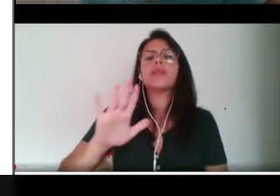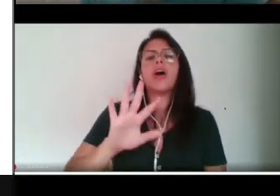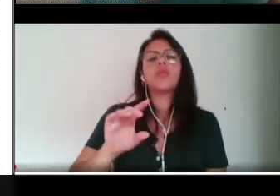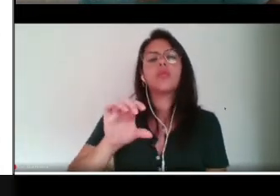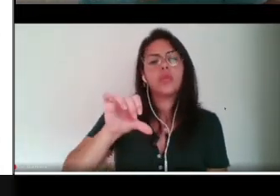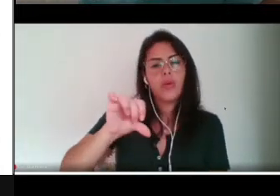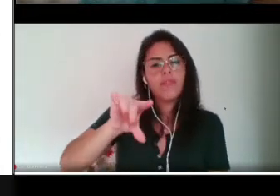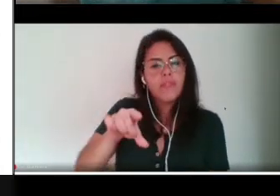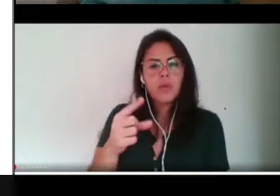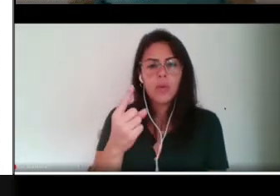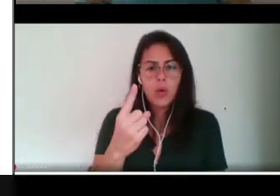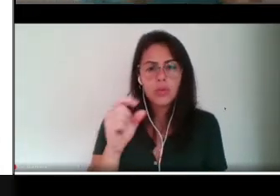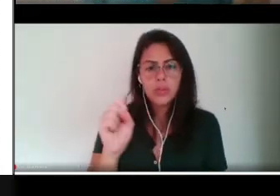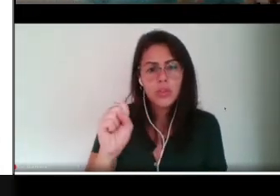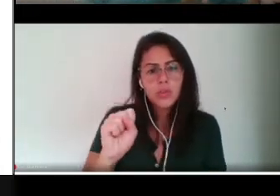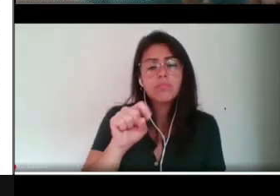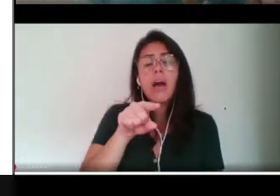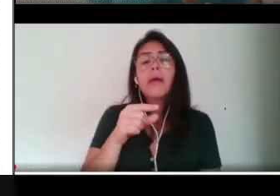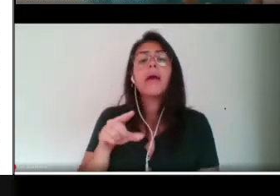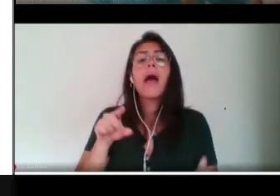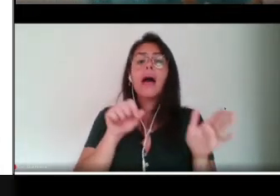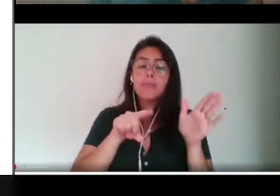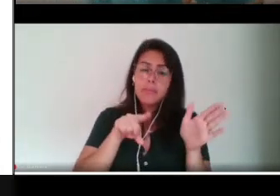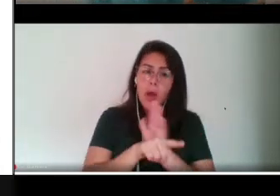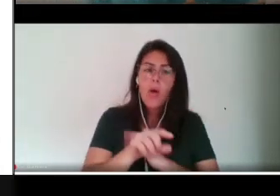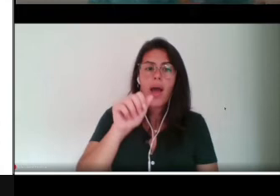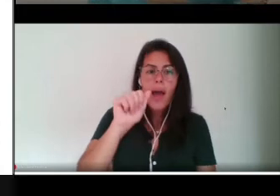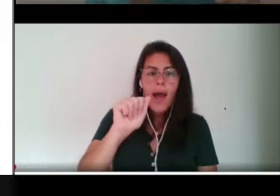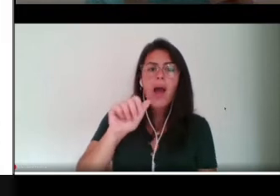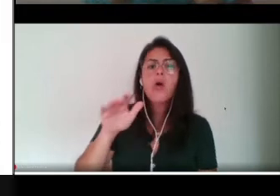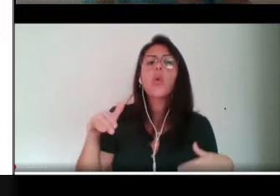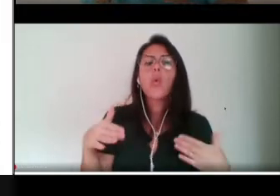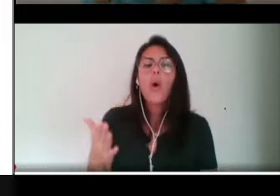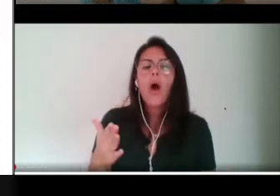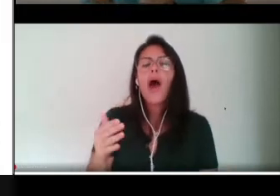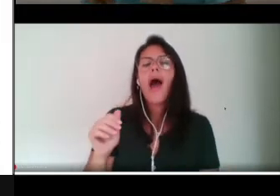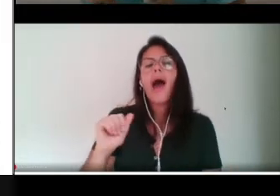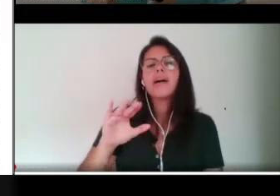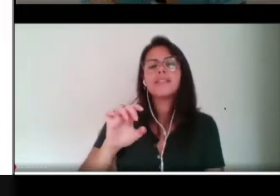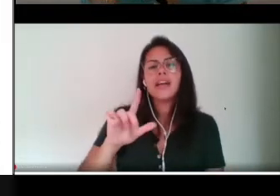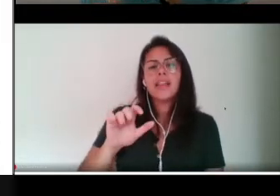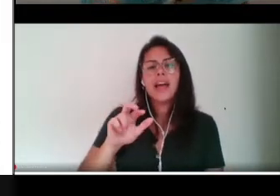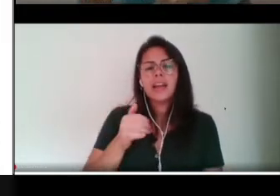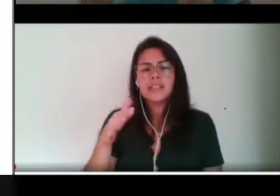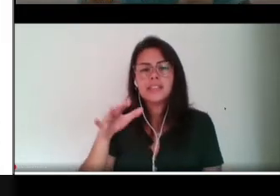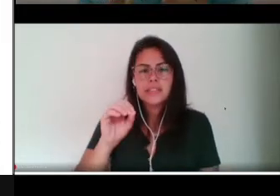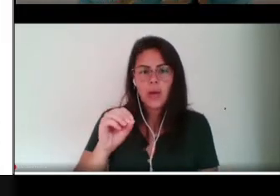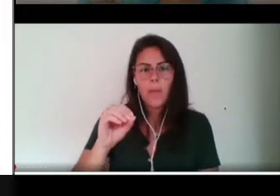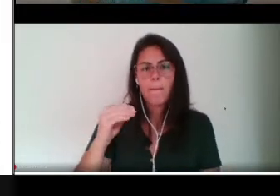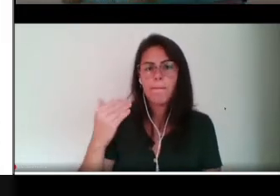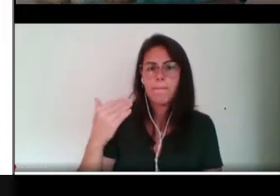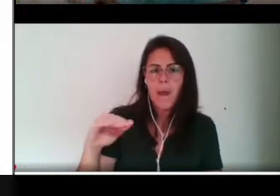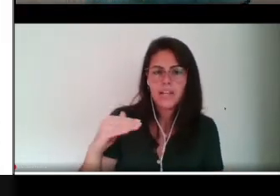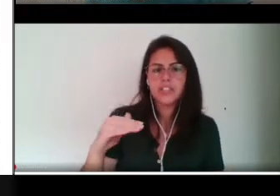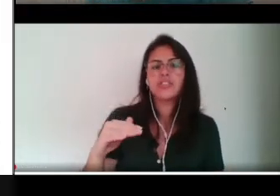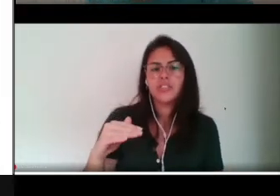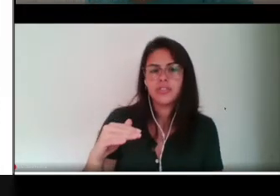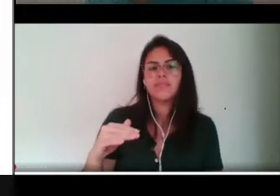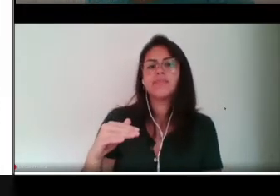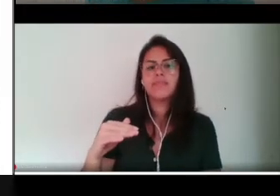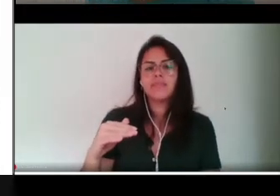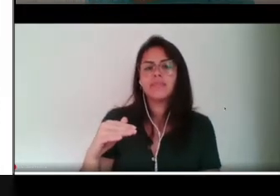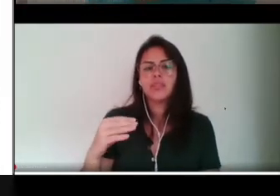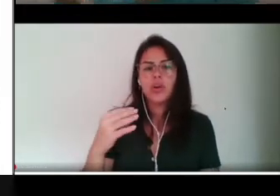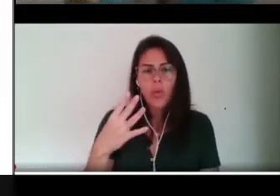aceleração média nos 4 segundos iniciais, a aceleração média durante os últimos